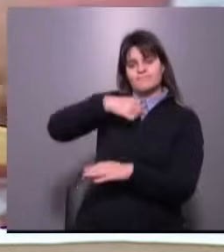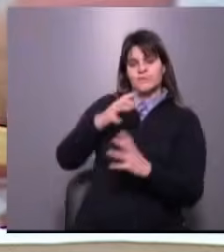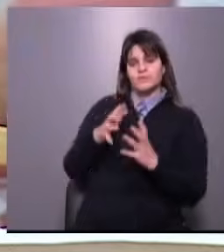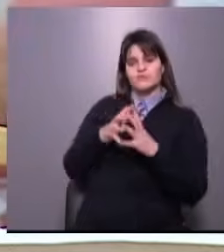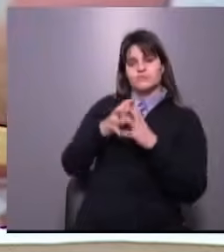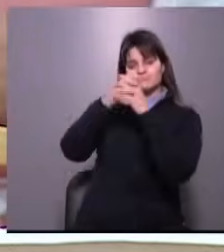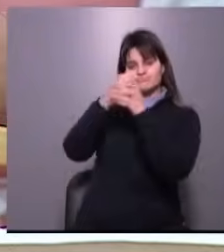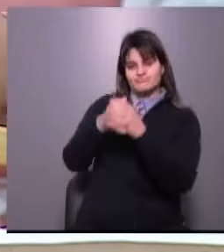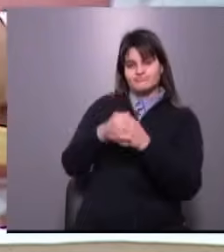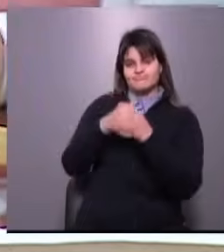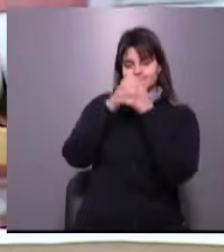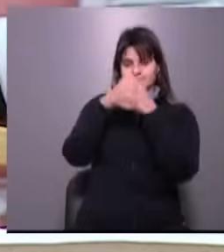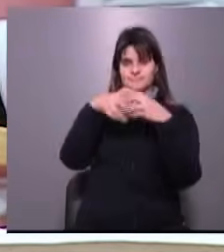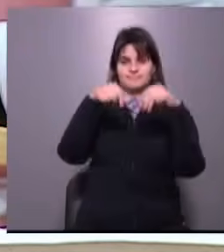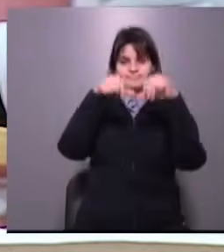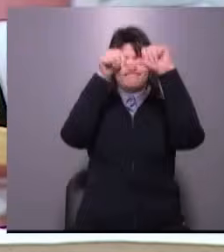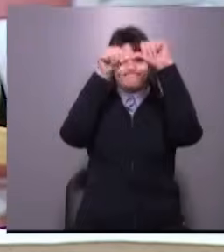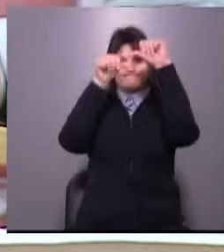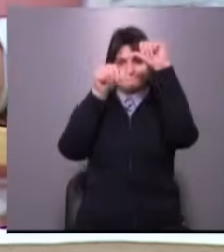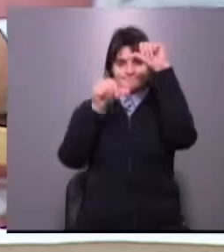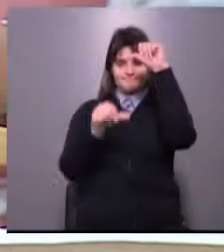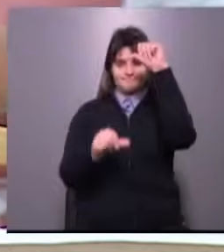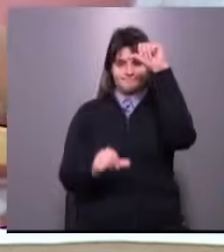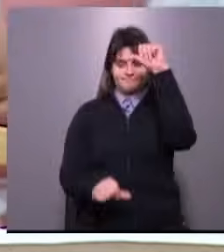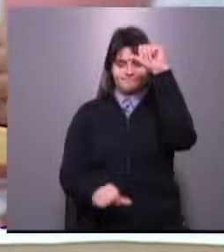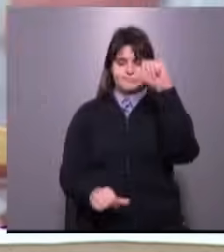Salvador,